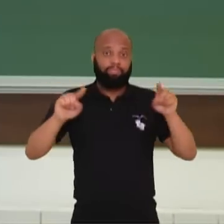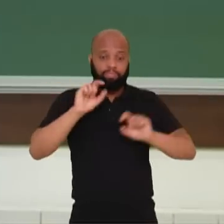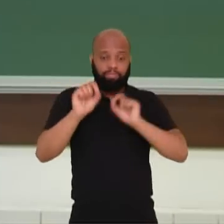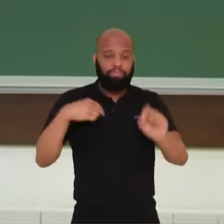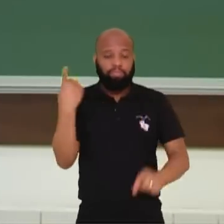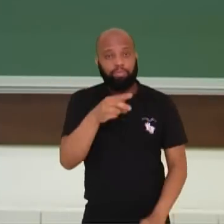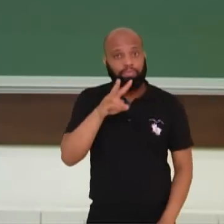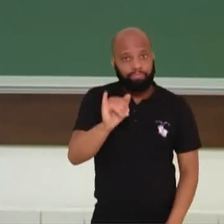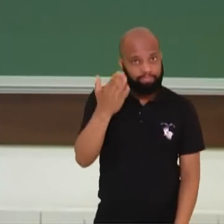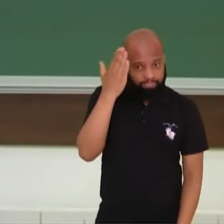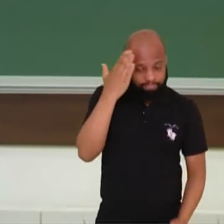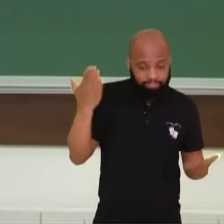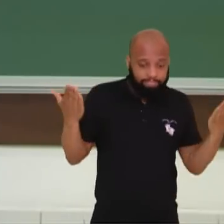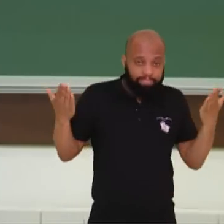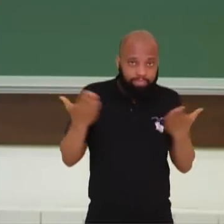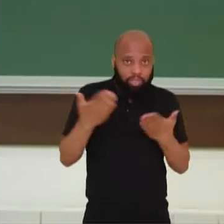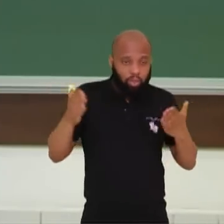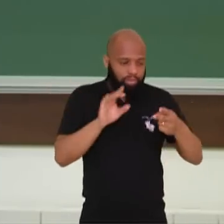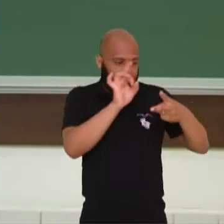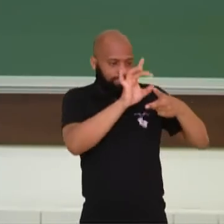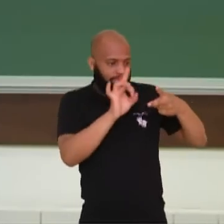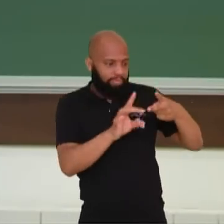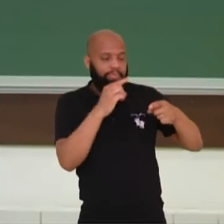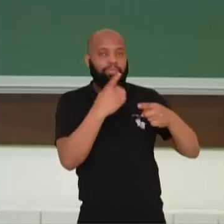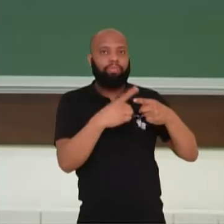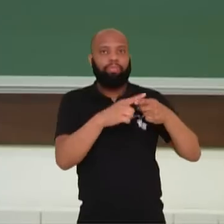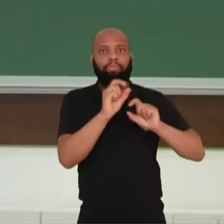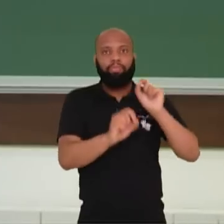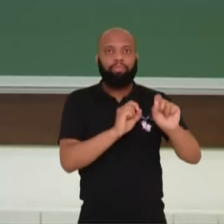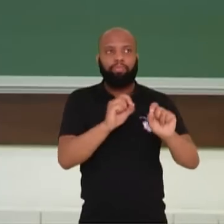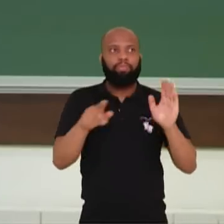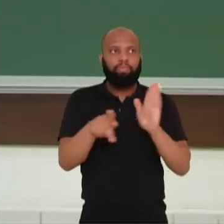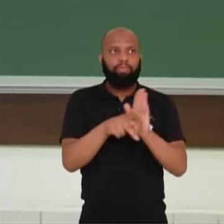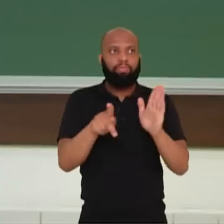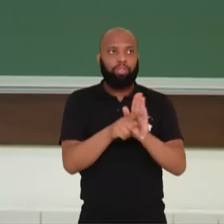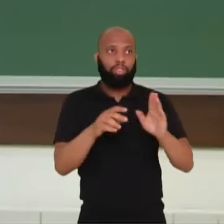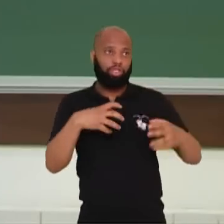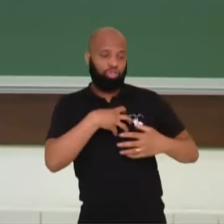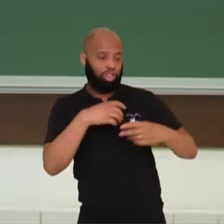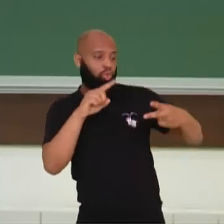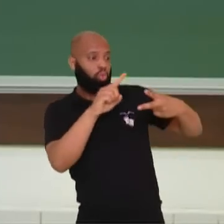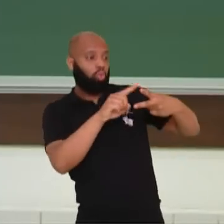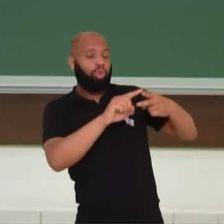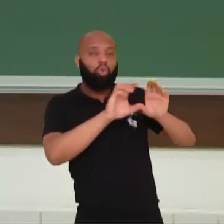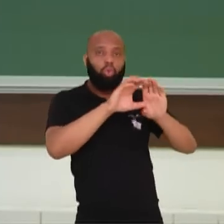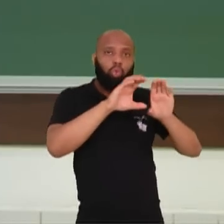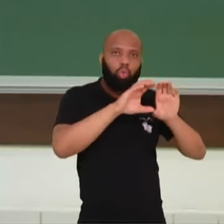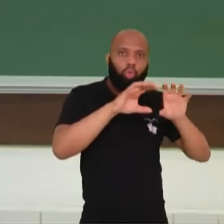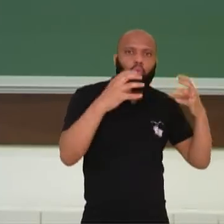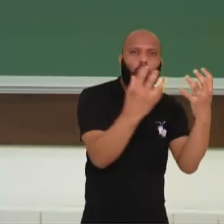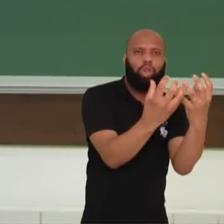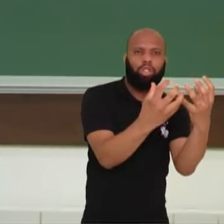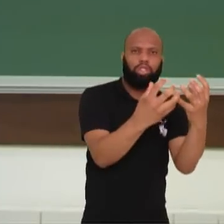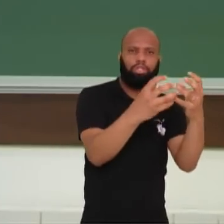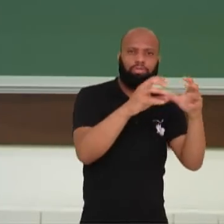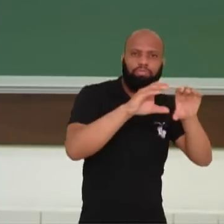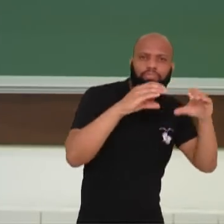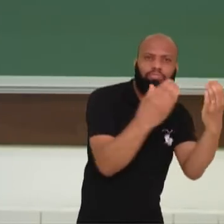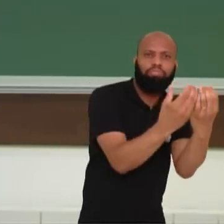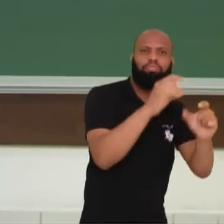a distinção porque nós consideramos que pública, coletivamente, né, a religião tem esse aspecto